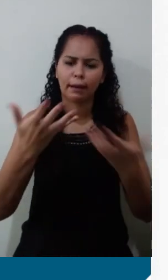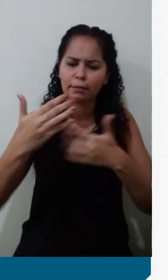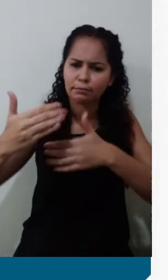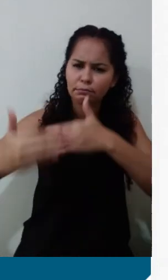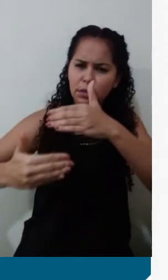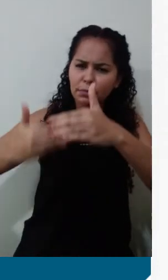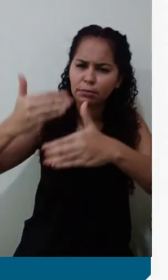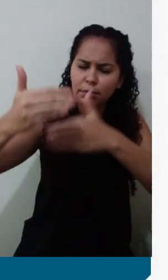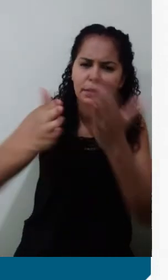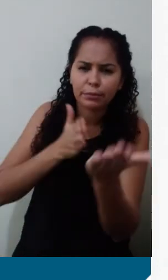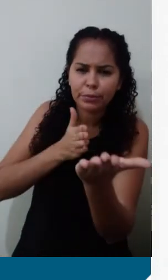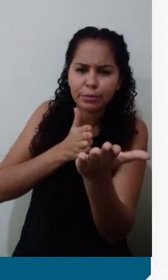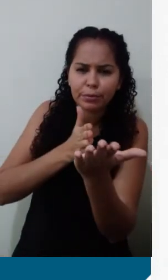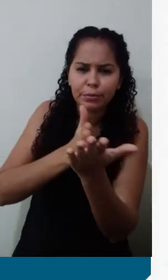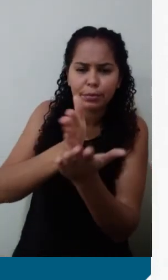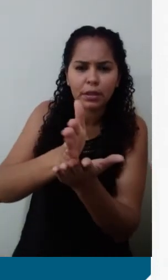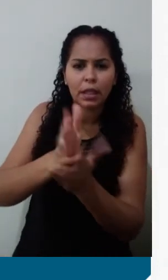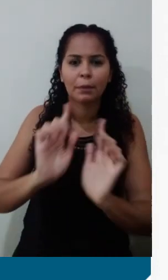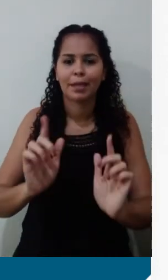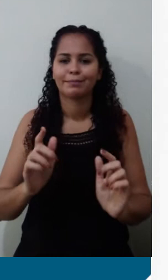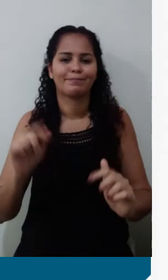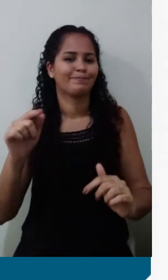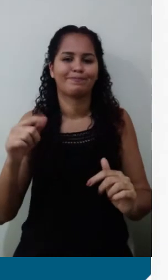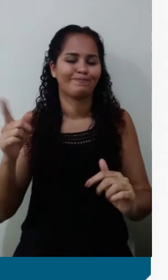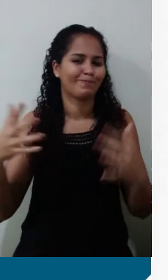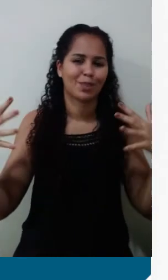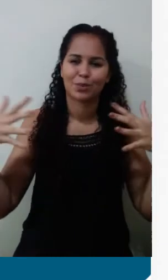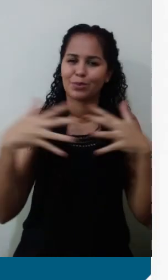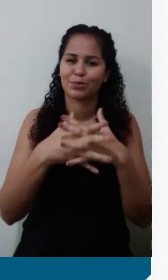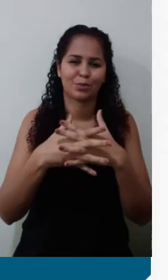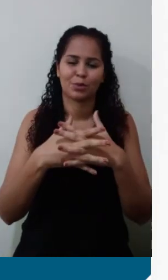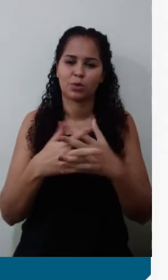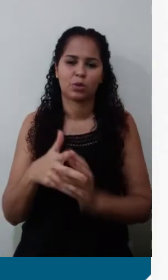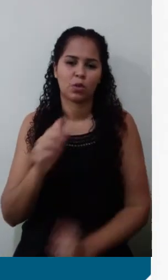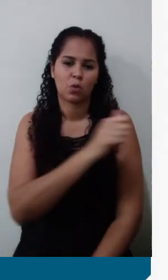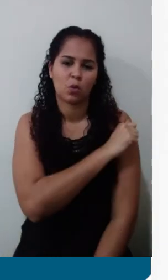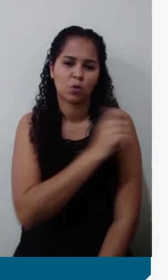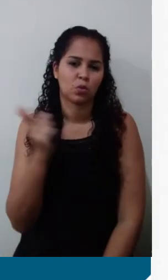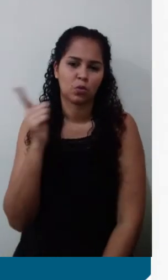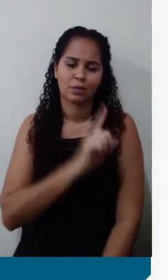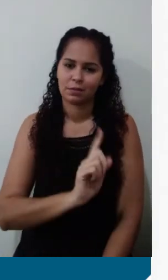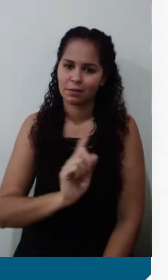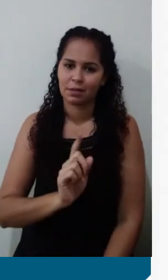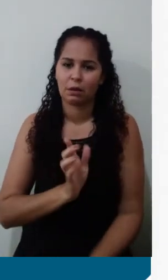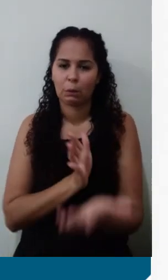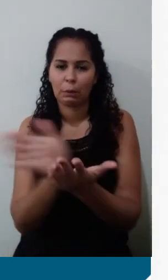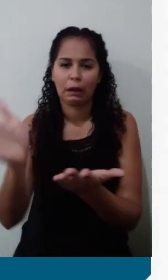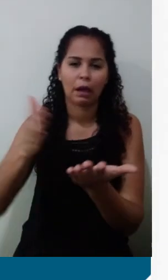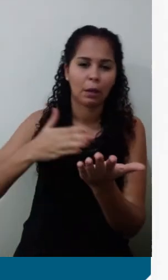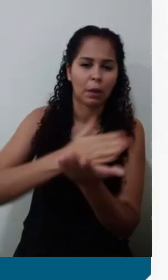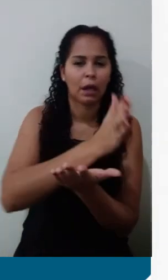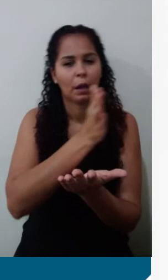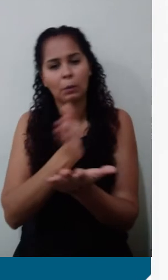o candidato vai desenvolver em uma direção e ele não consegue se manter nela e acaba indo